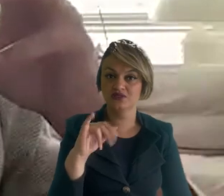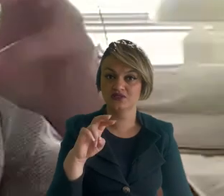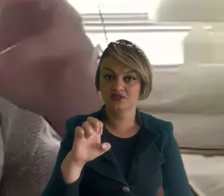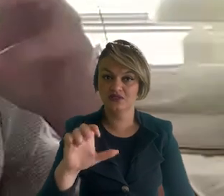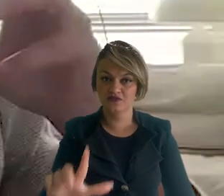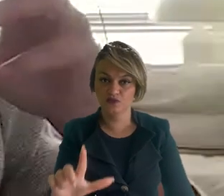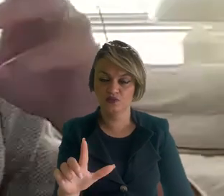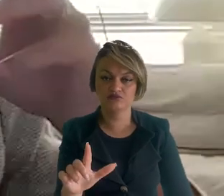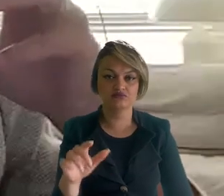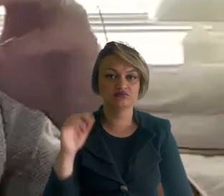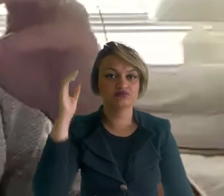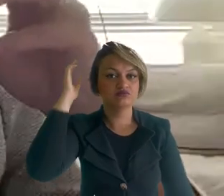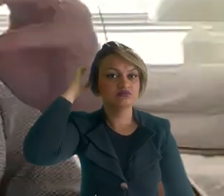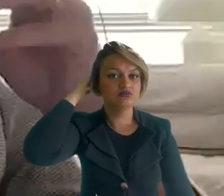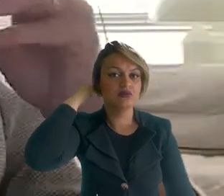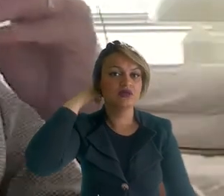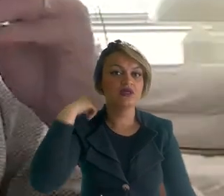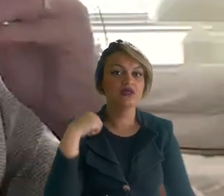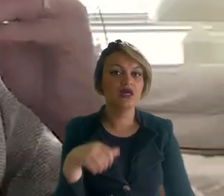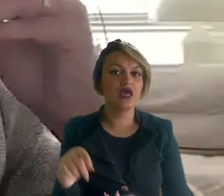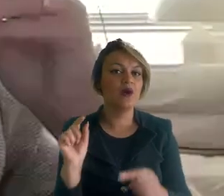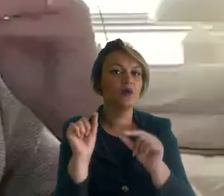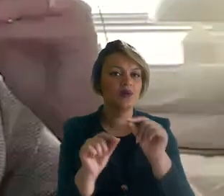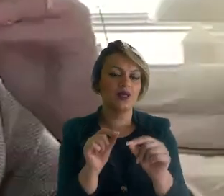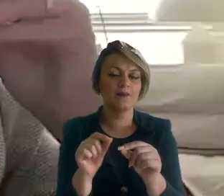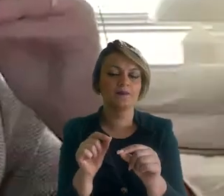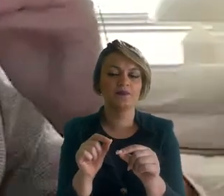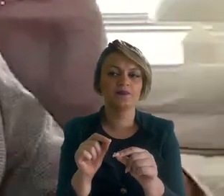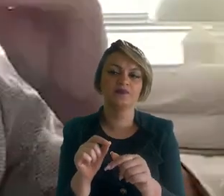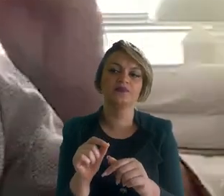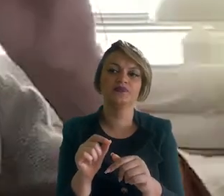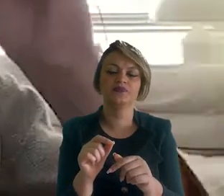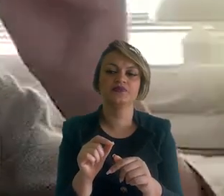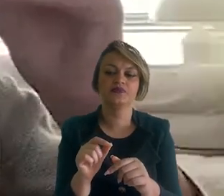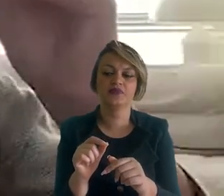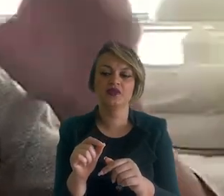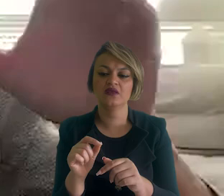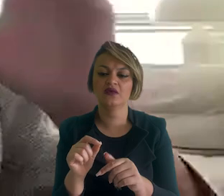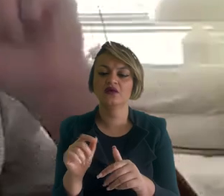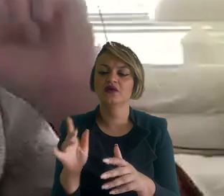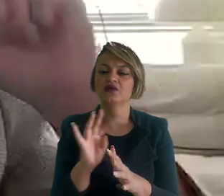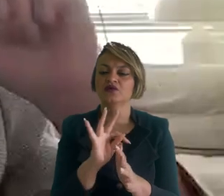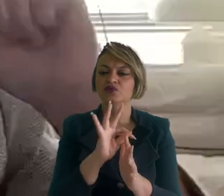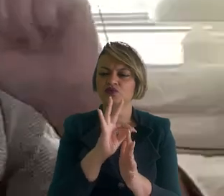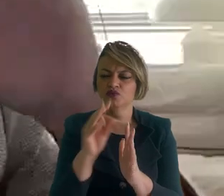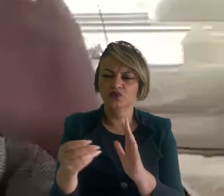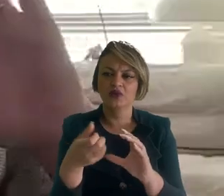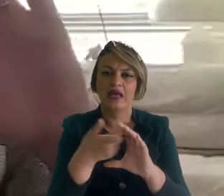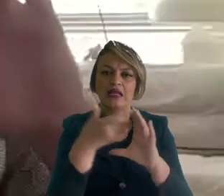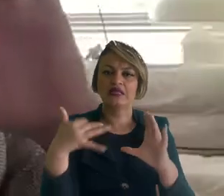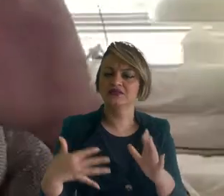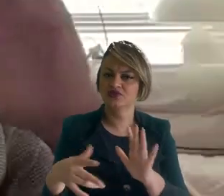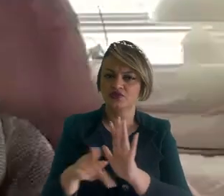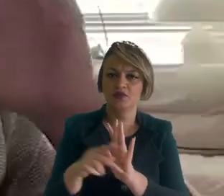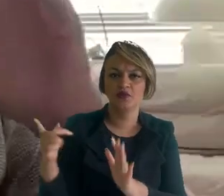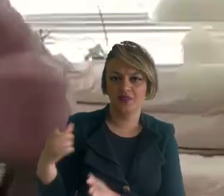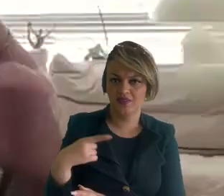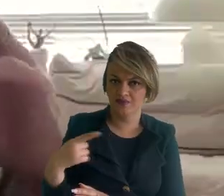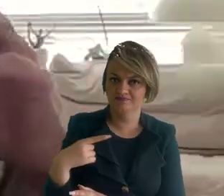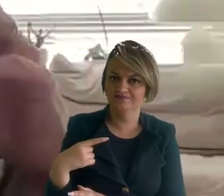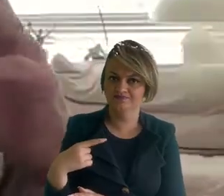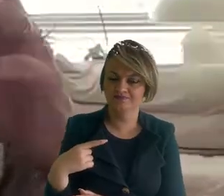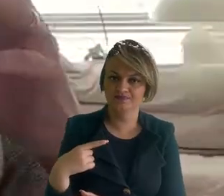de responsabilidade civil dentro de uma condição toda peculiar nós podemos dizer